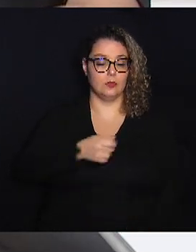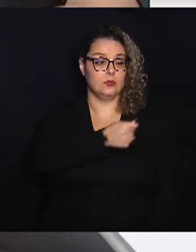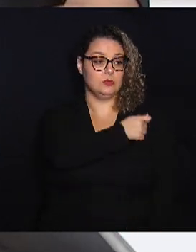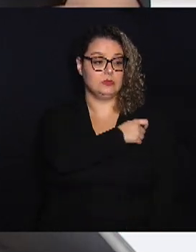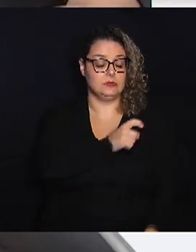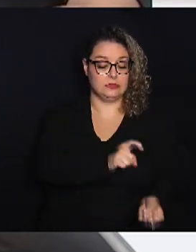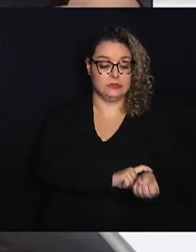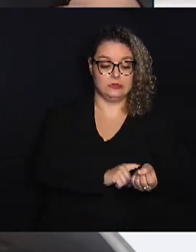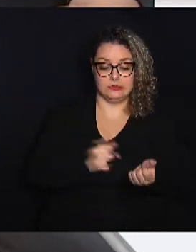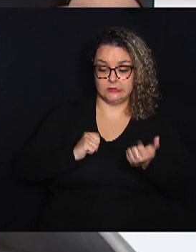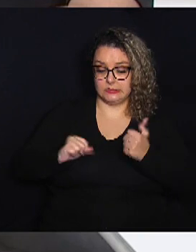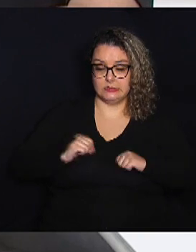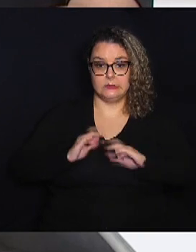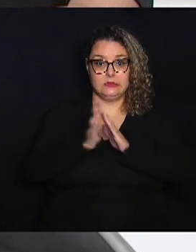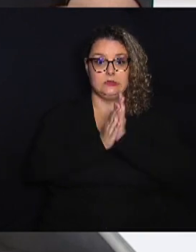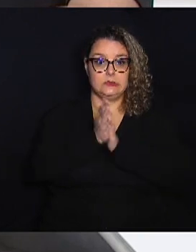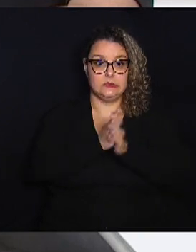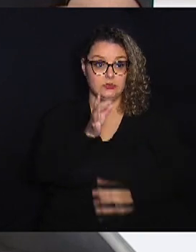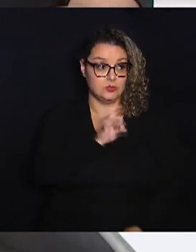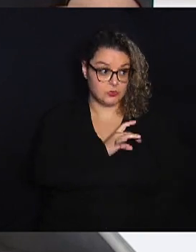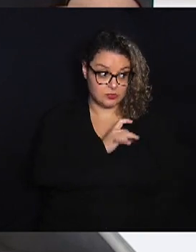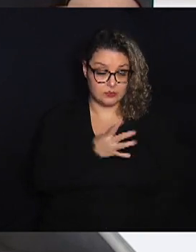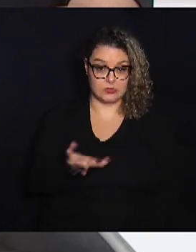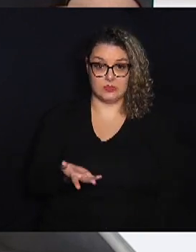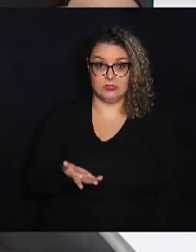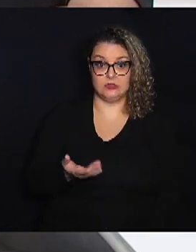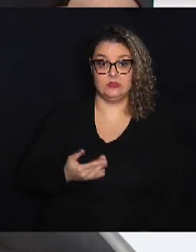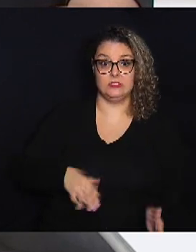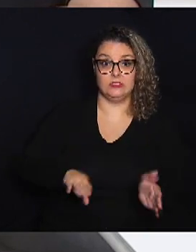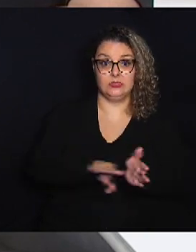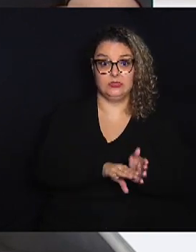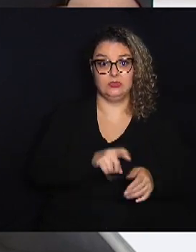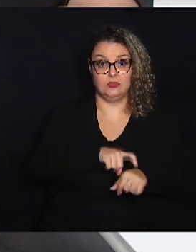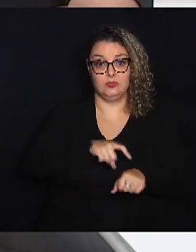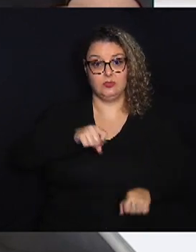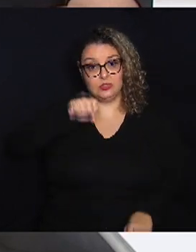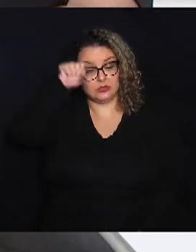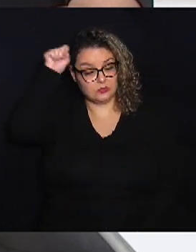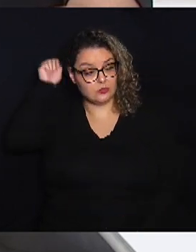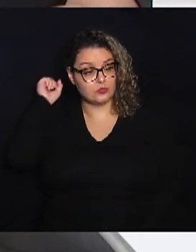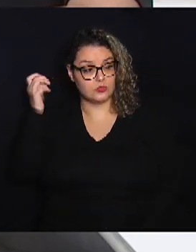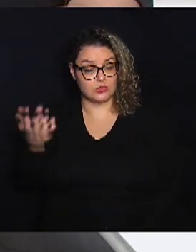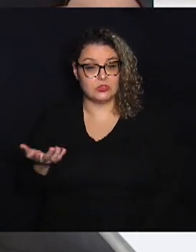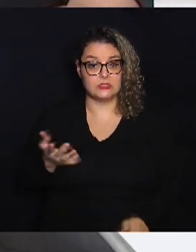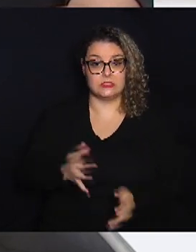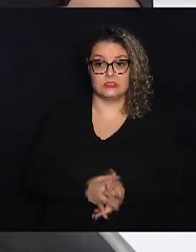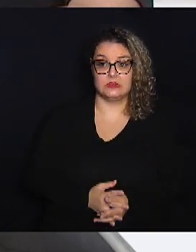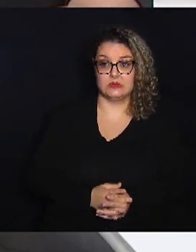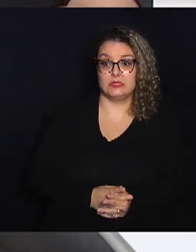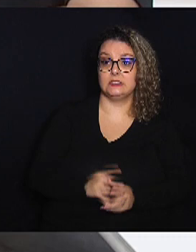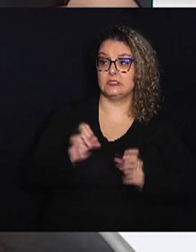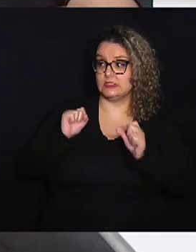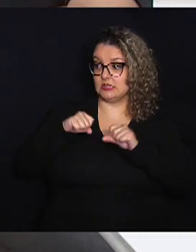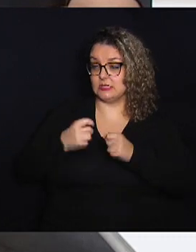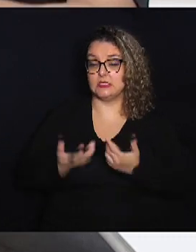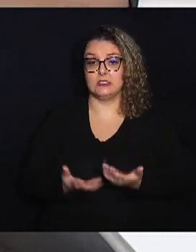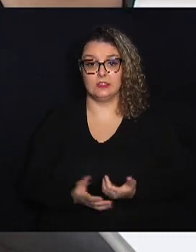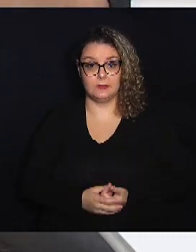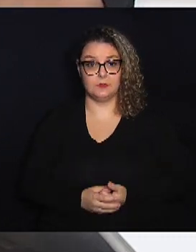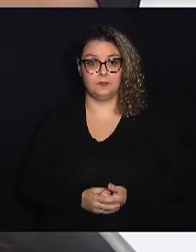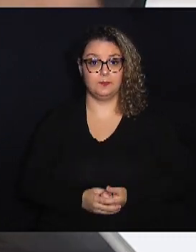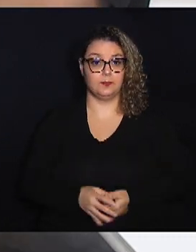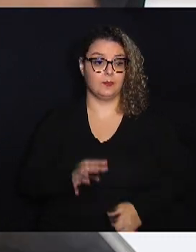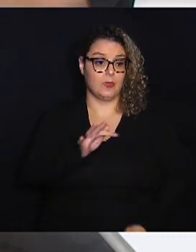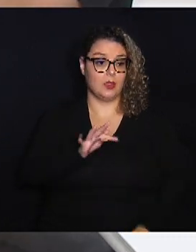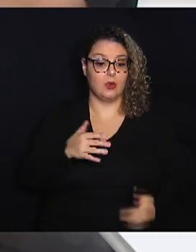nervosos, ansiosos, puxa vida, está chegando aí o momento do vestibular, né? E aí, qual faculdade que